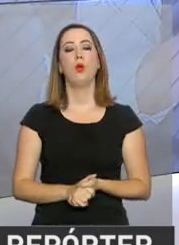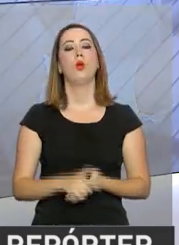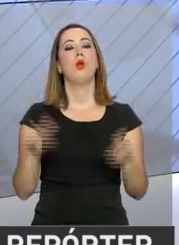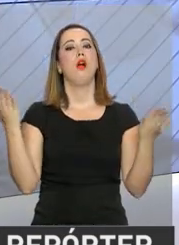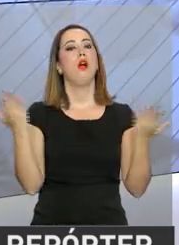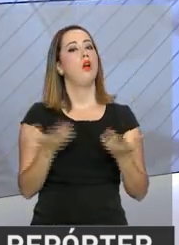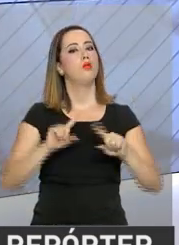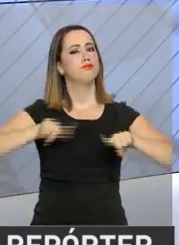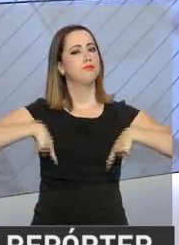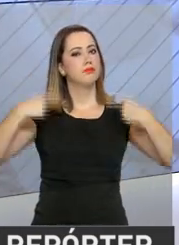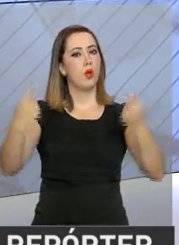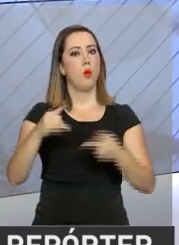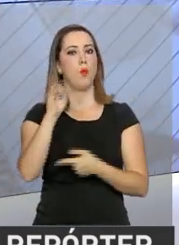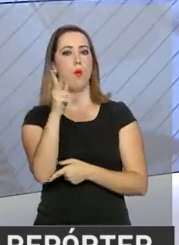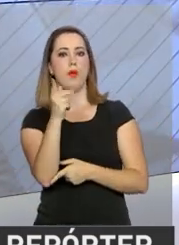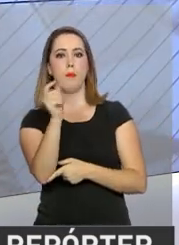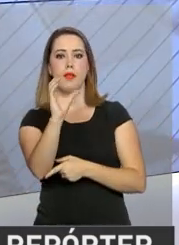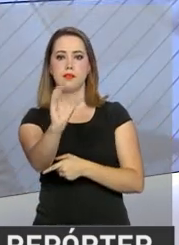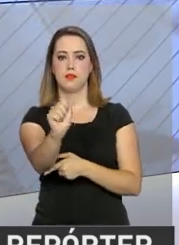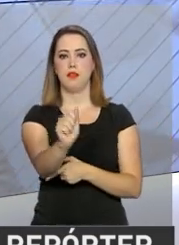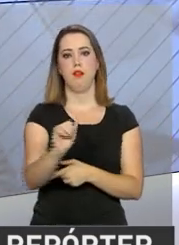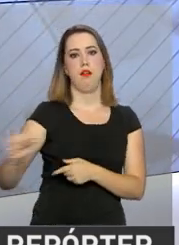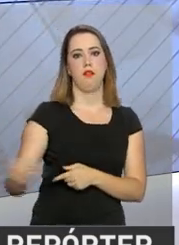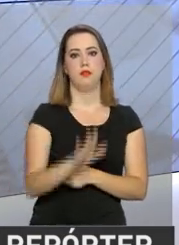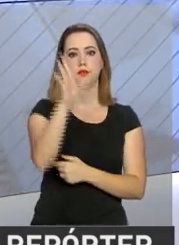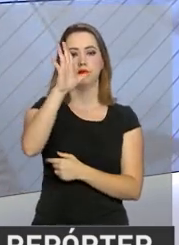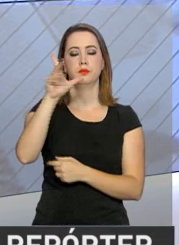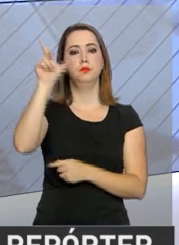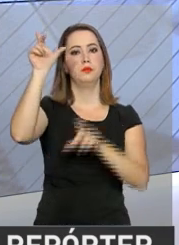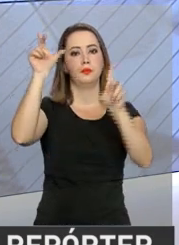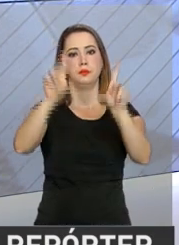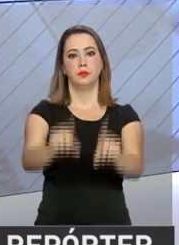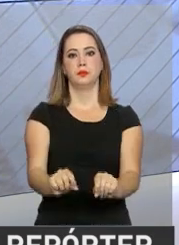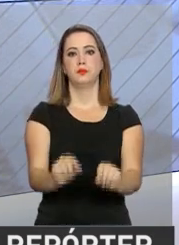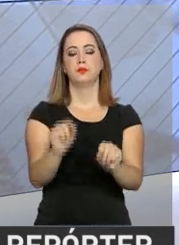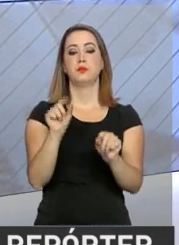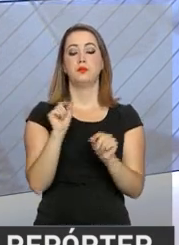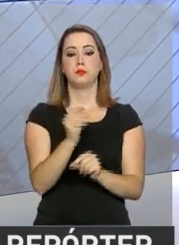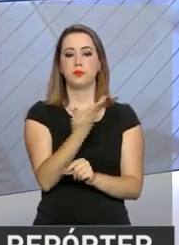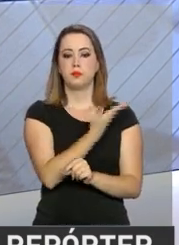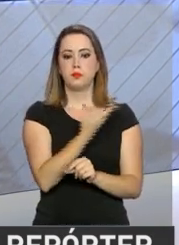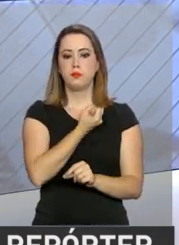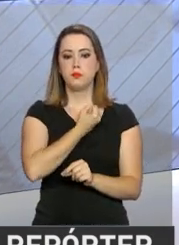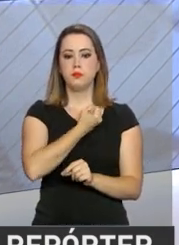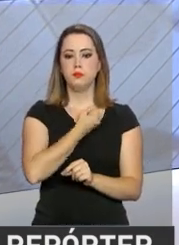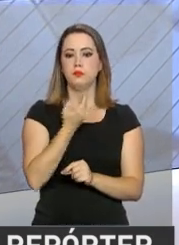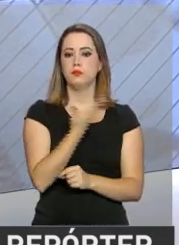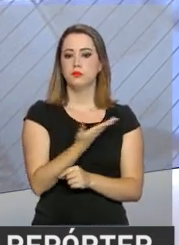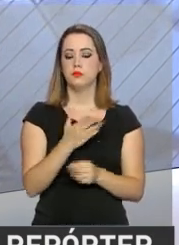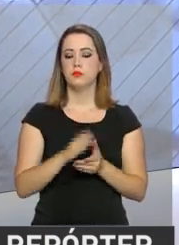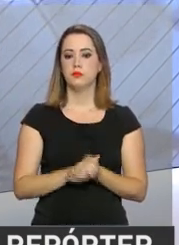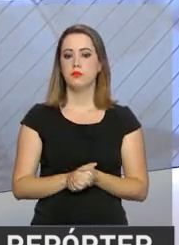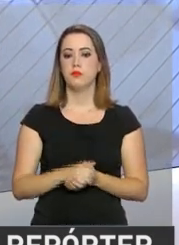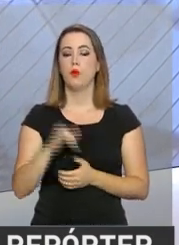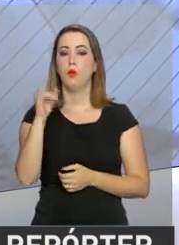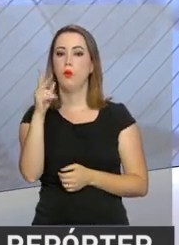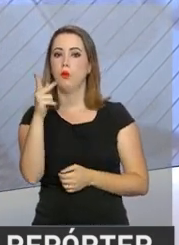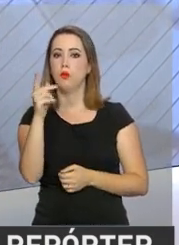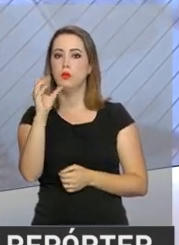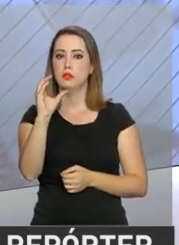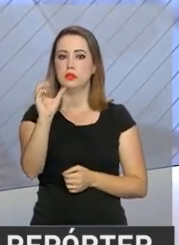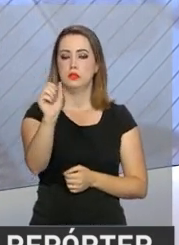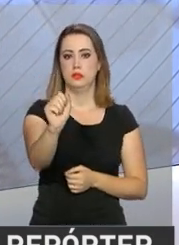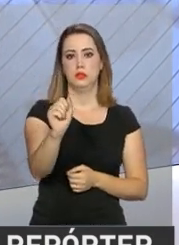consumidor amplo considerado a inflação oficial do país desacelerou vamos ver os números aqui no telão já tá aqui olha ol só IPCA